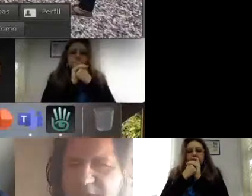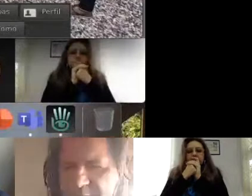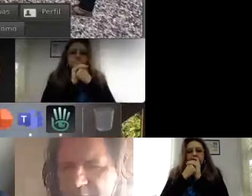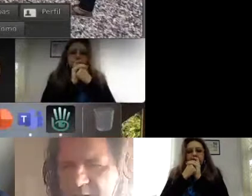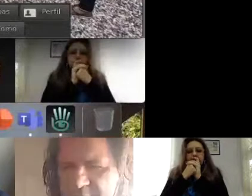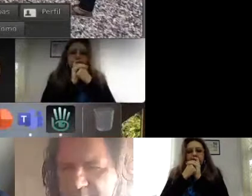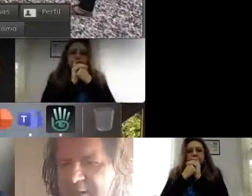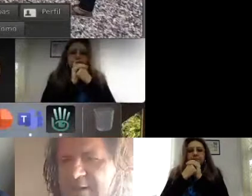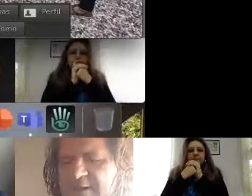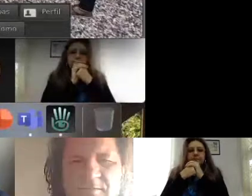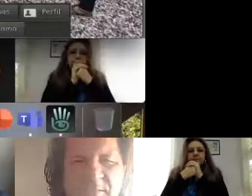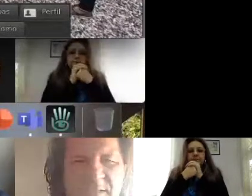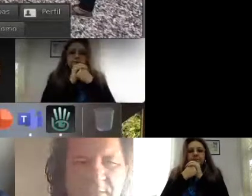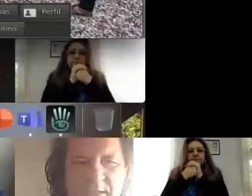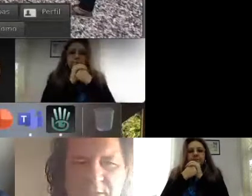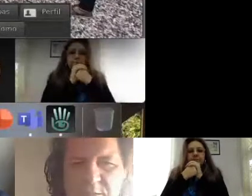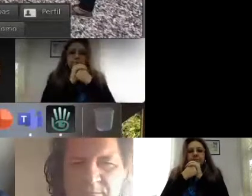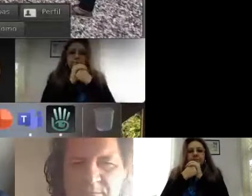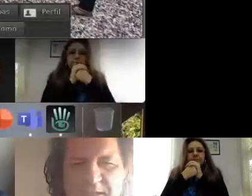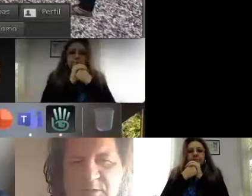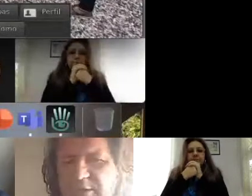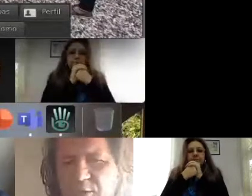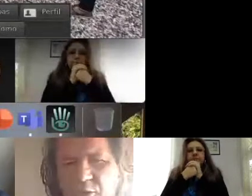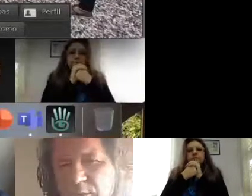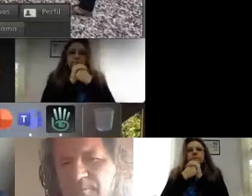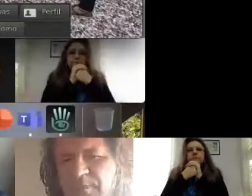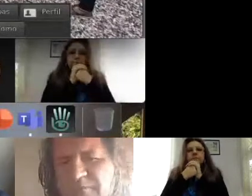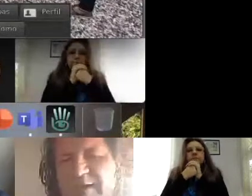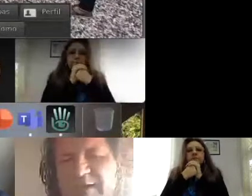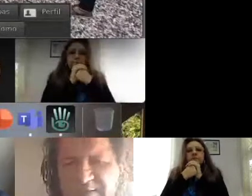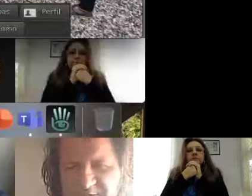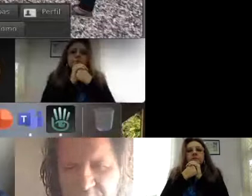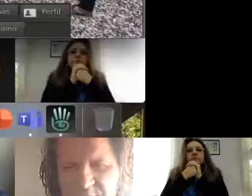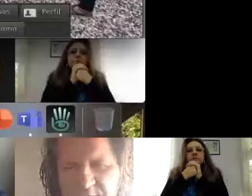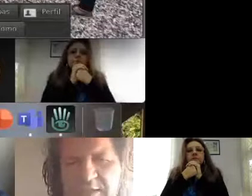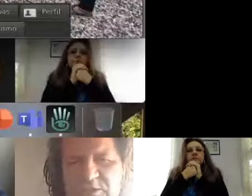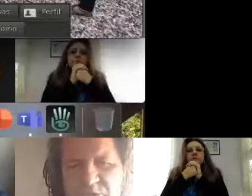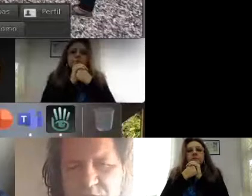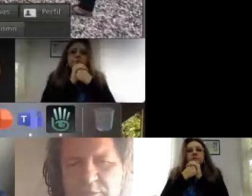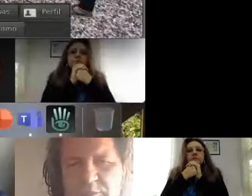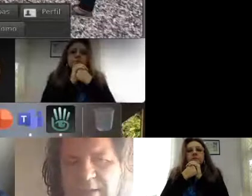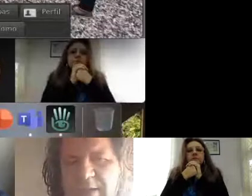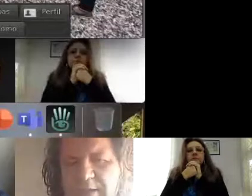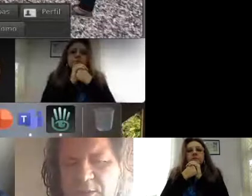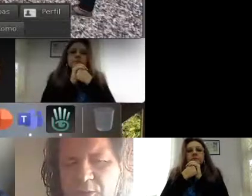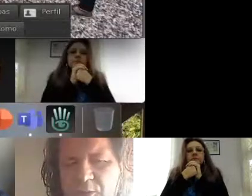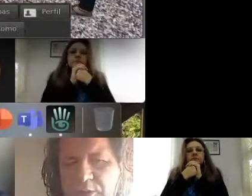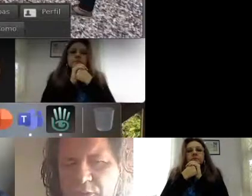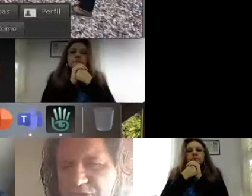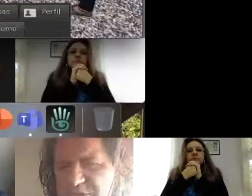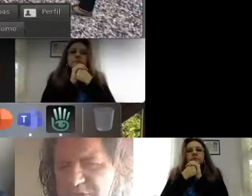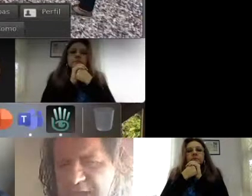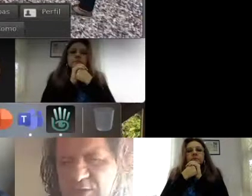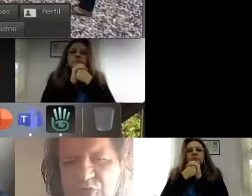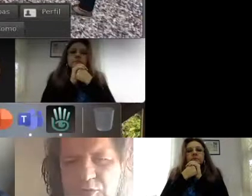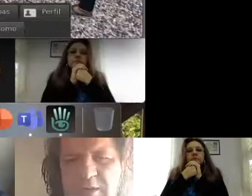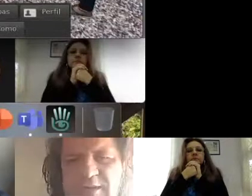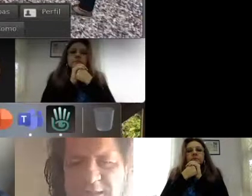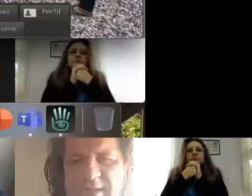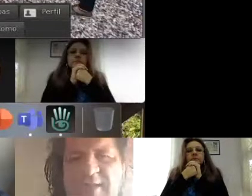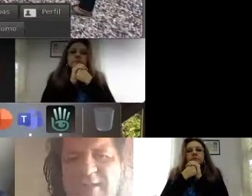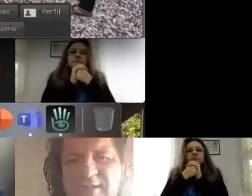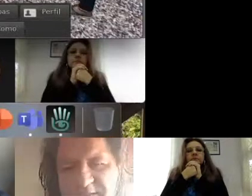Max Weber, a Camerto, Talcott Parsons, cada um com diferentes teorias sobre o ator